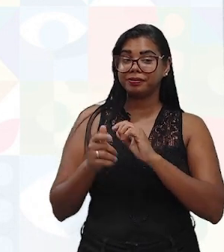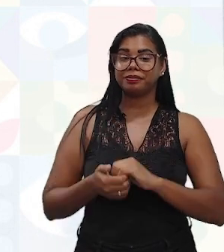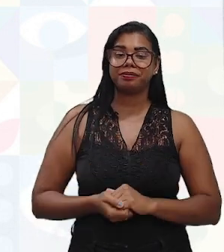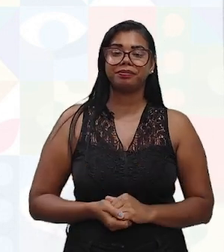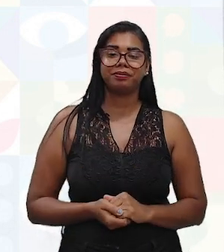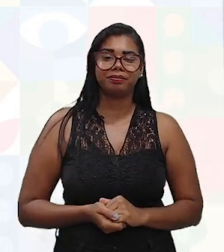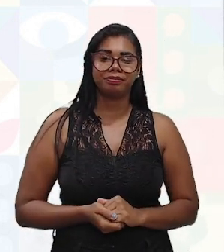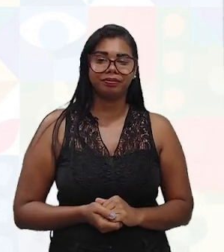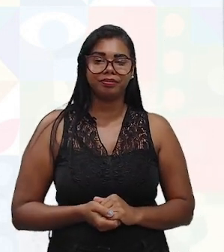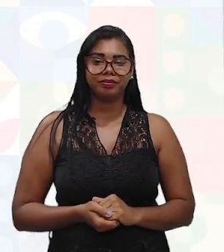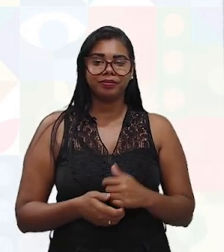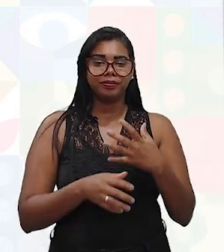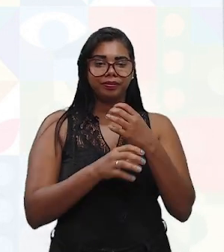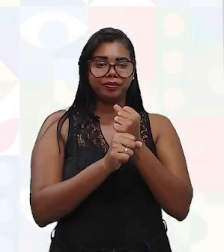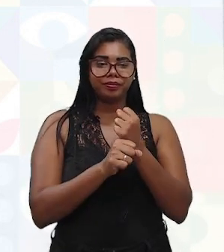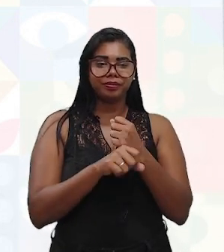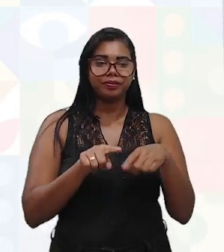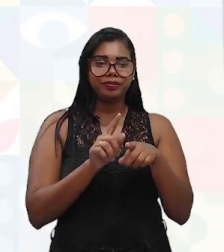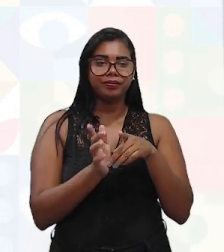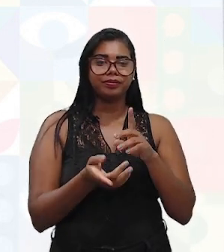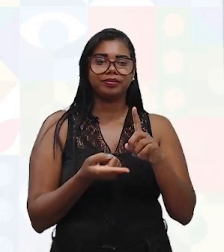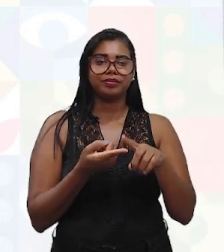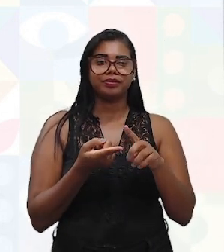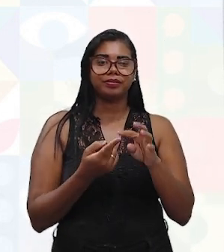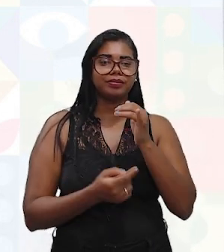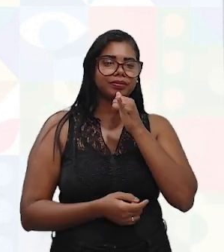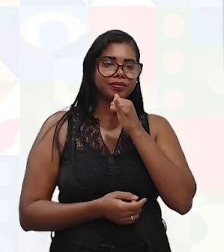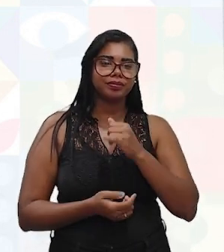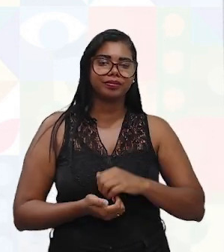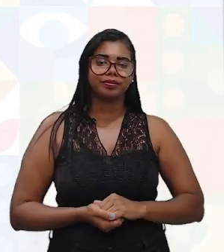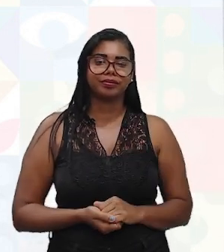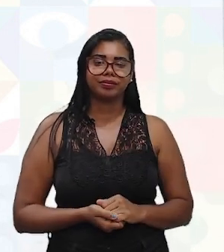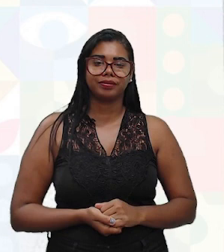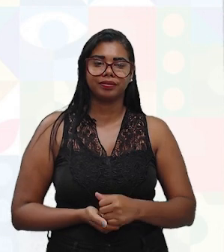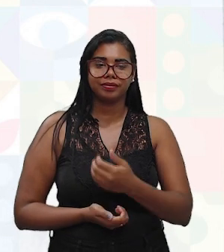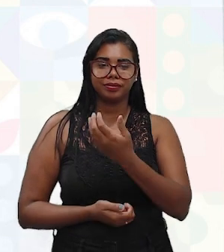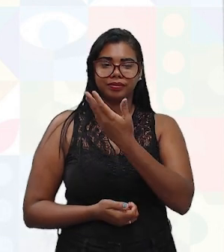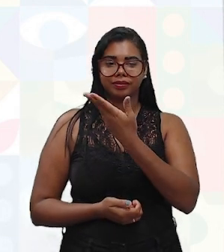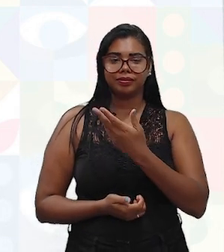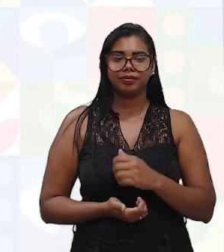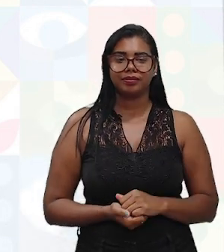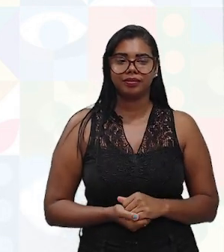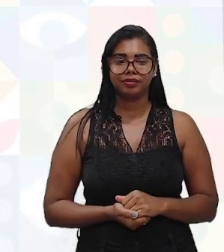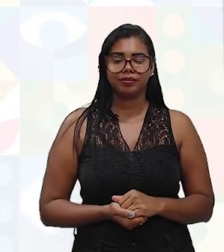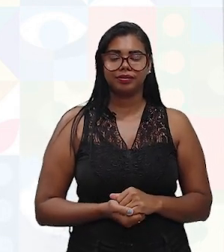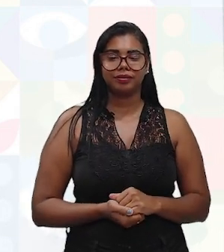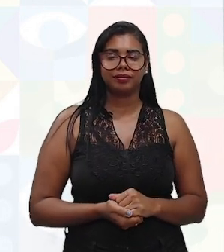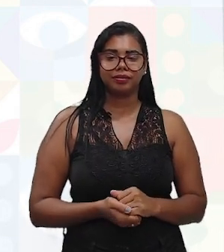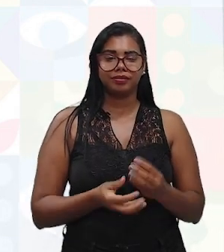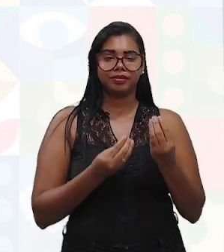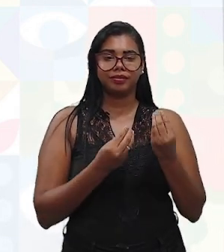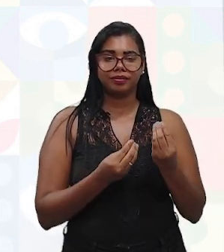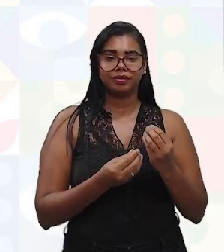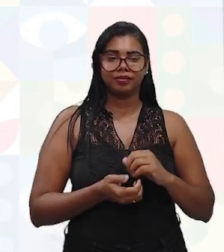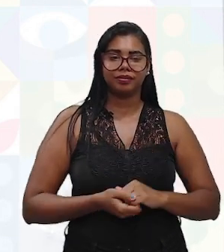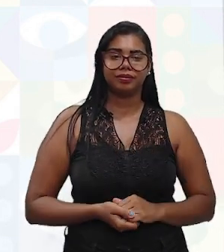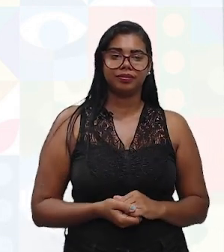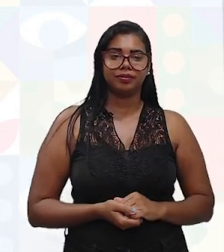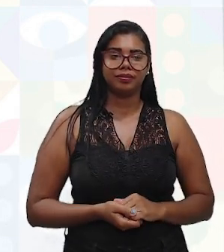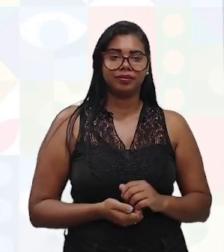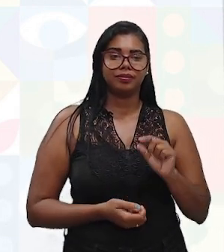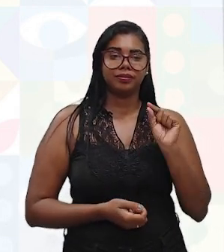A fórmula para calcular o leque, que é o lucro, é expressa como Q